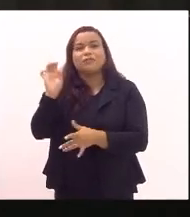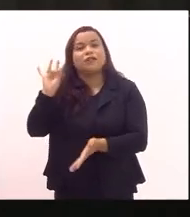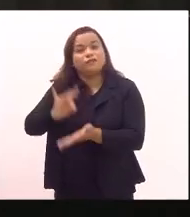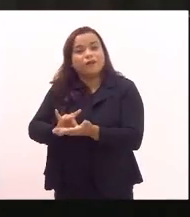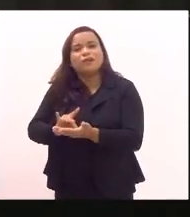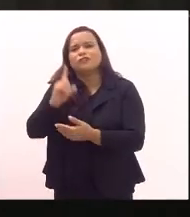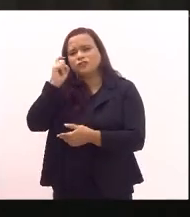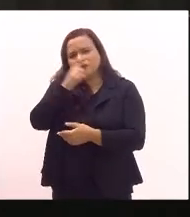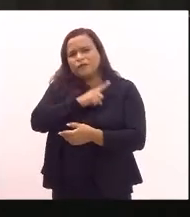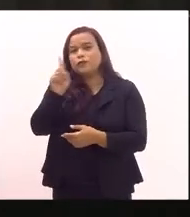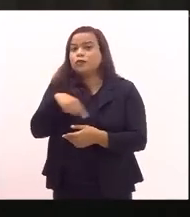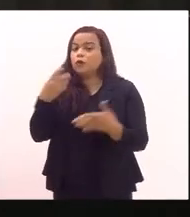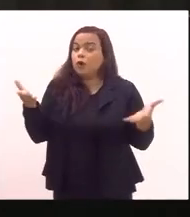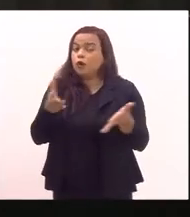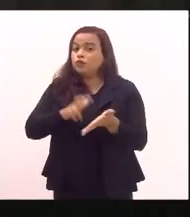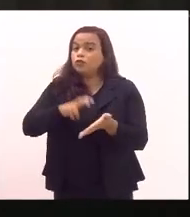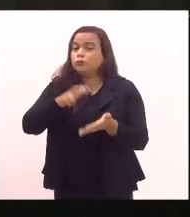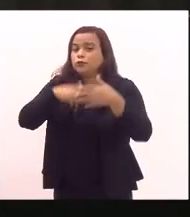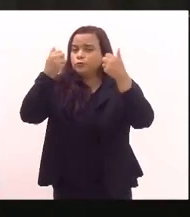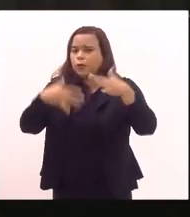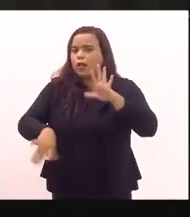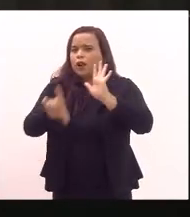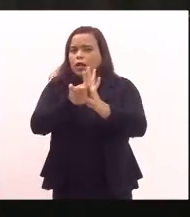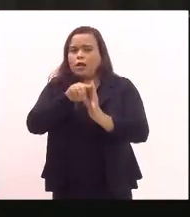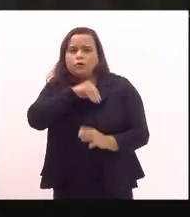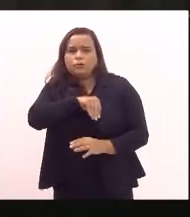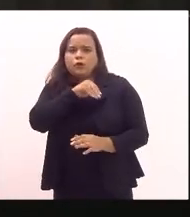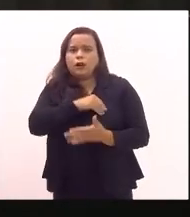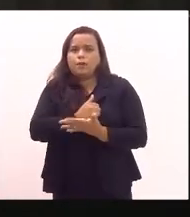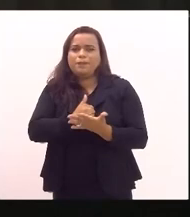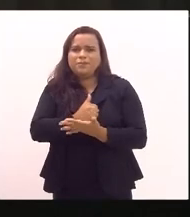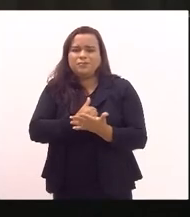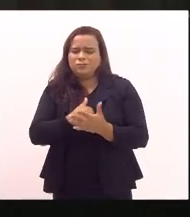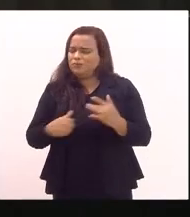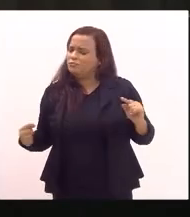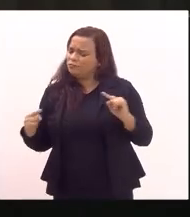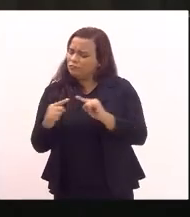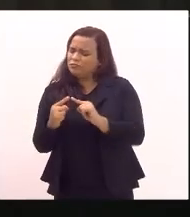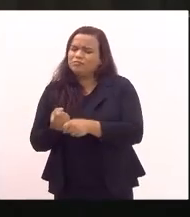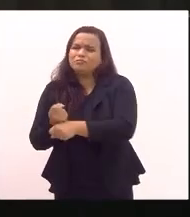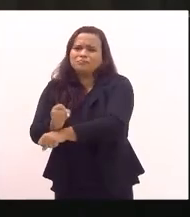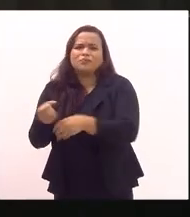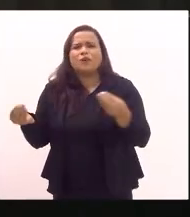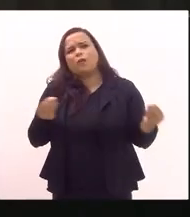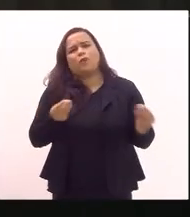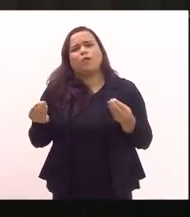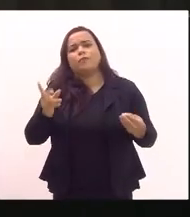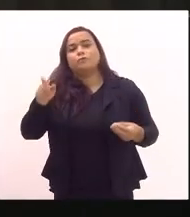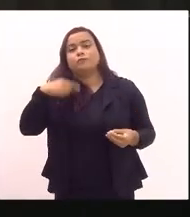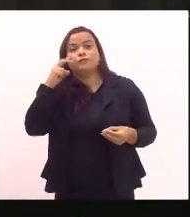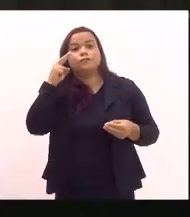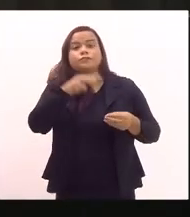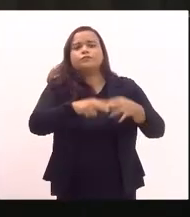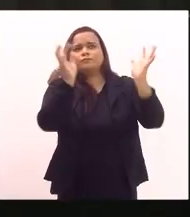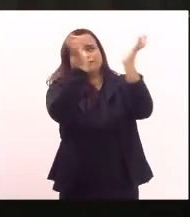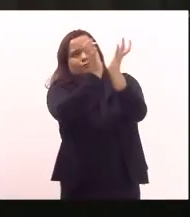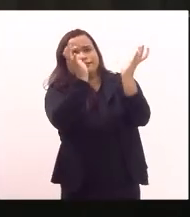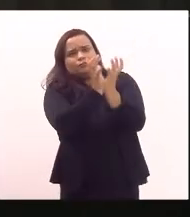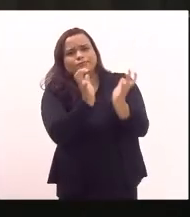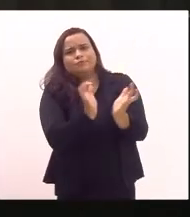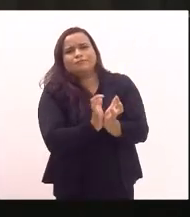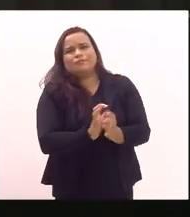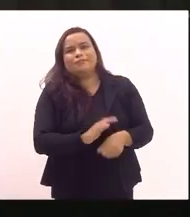a lei do piso e o que a lei do piso tem a ver com isso quando a gente olha as categorias